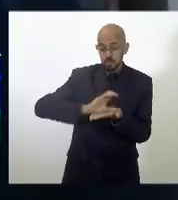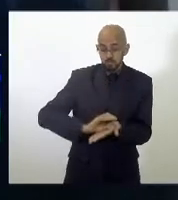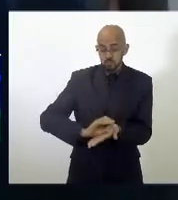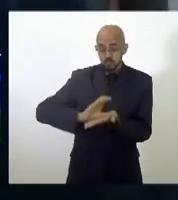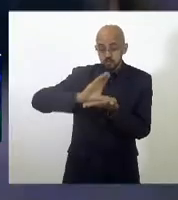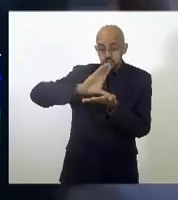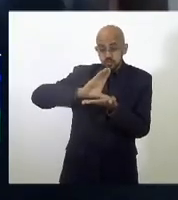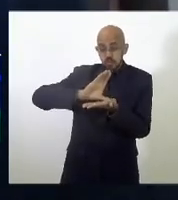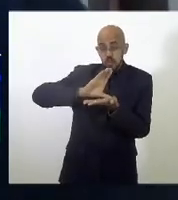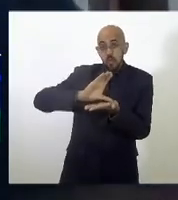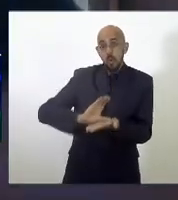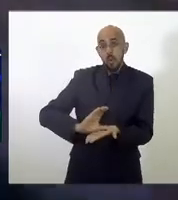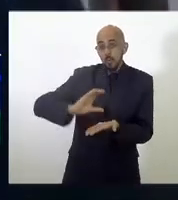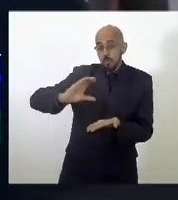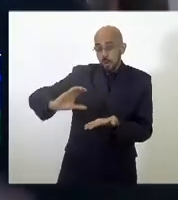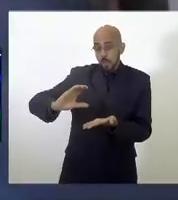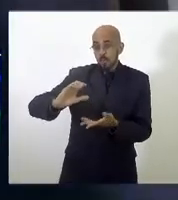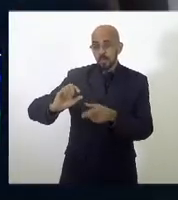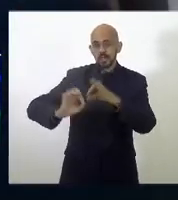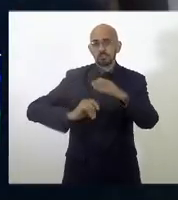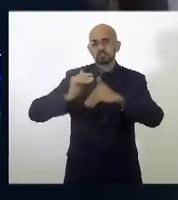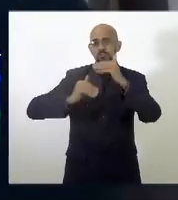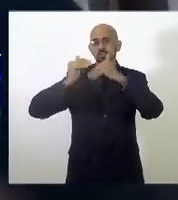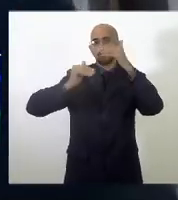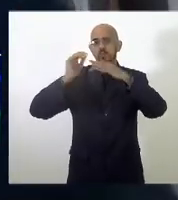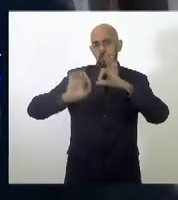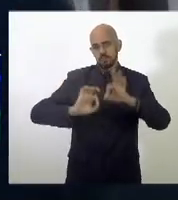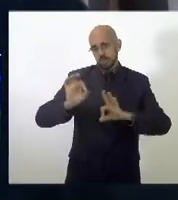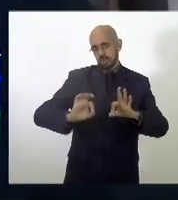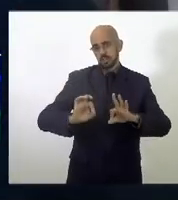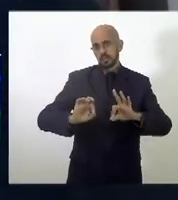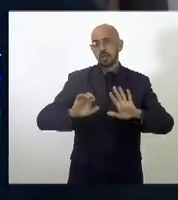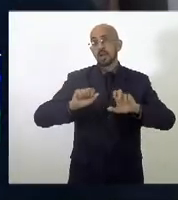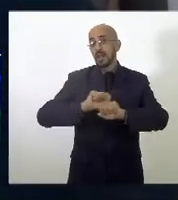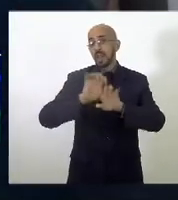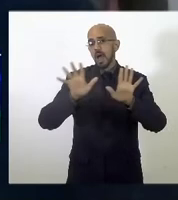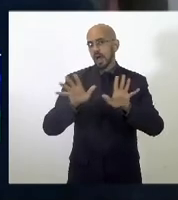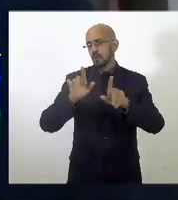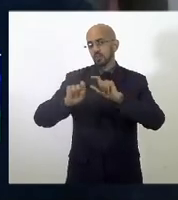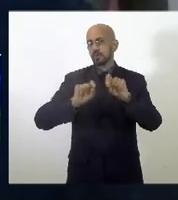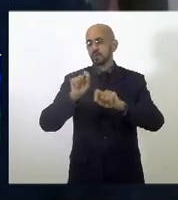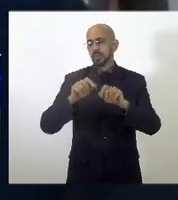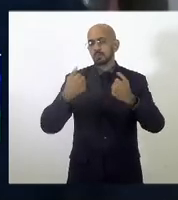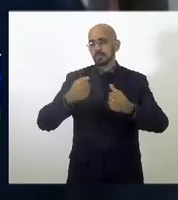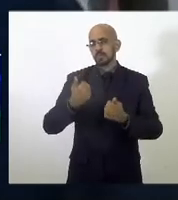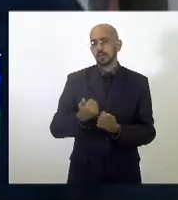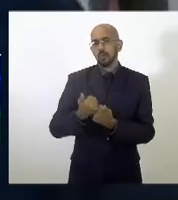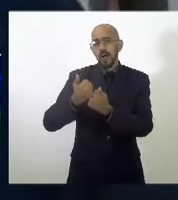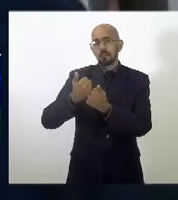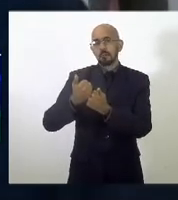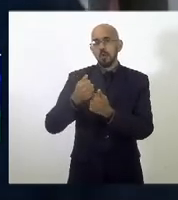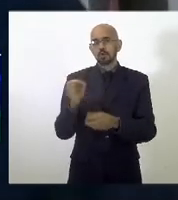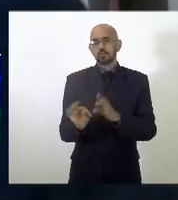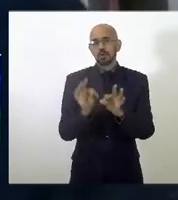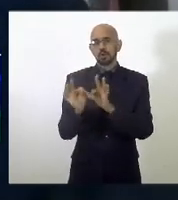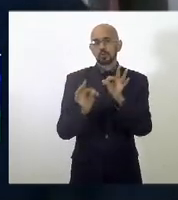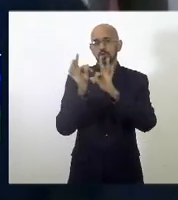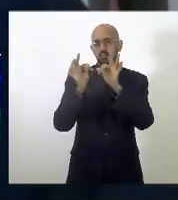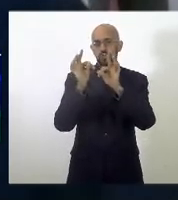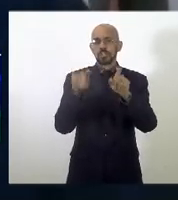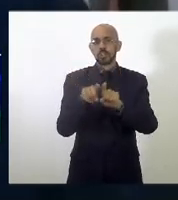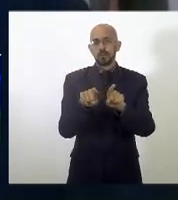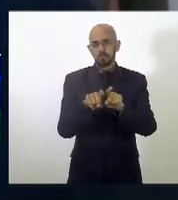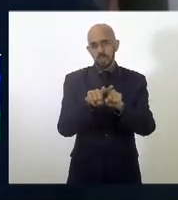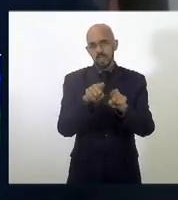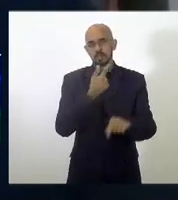a periferia desenvolver projetos. É claro, e com isso encerro, que tem que haver um apoio tecnológico de parte do